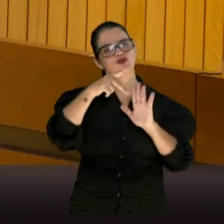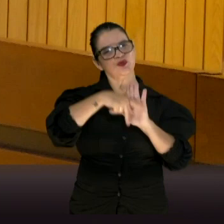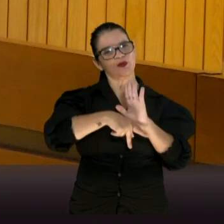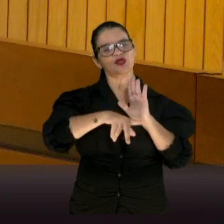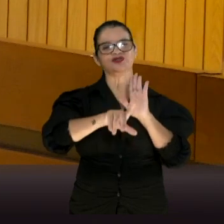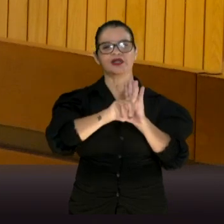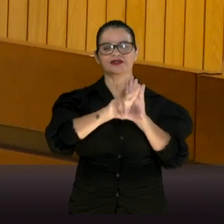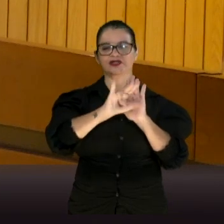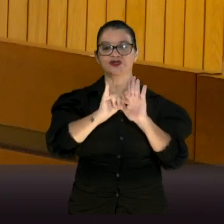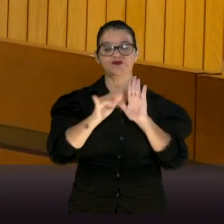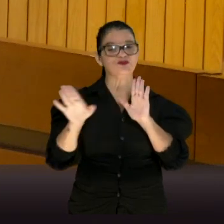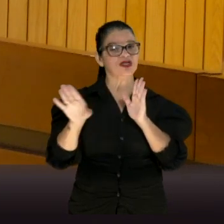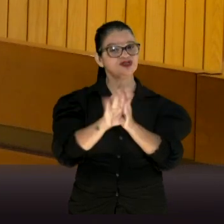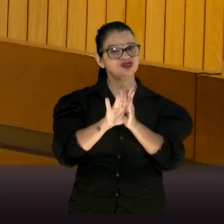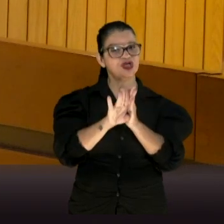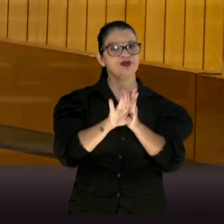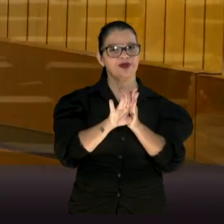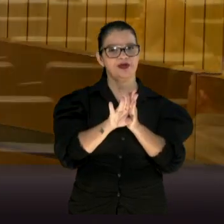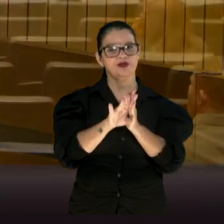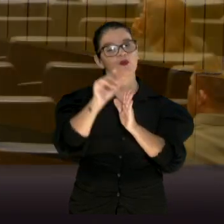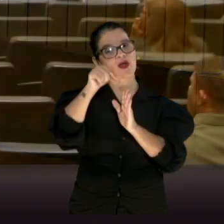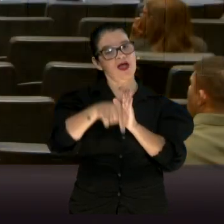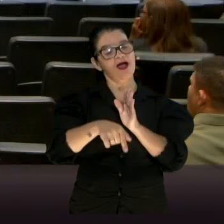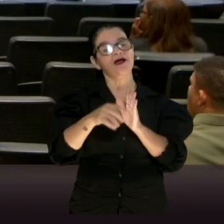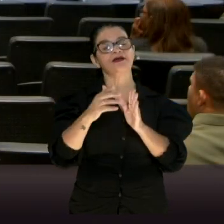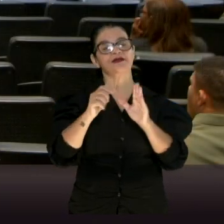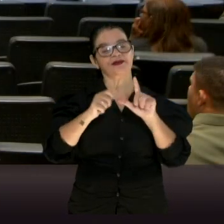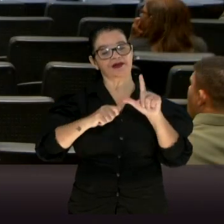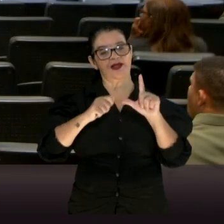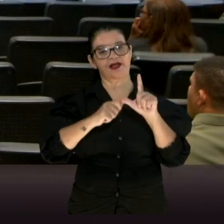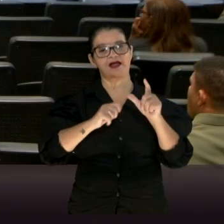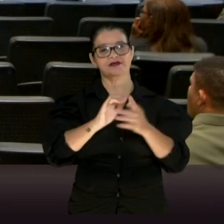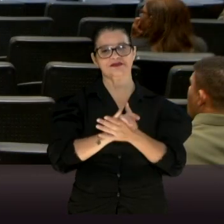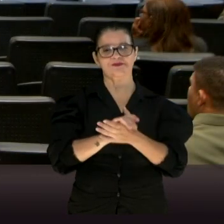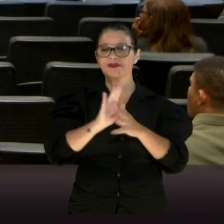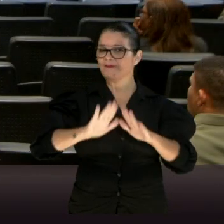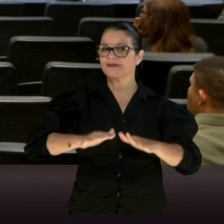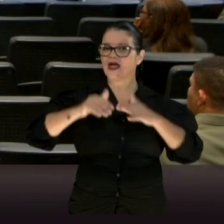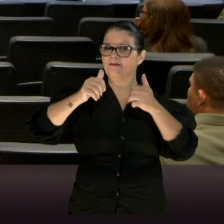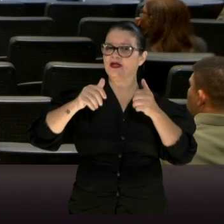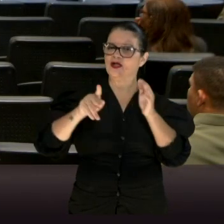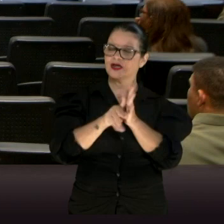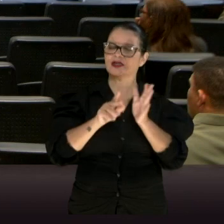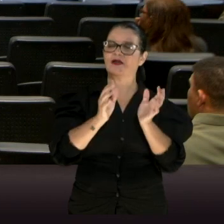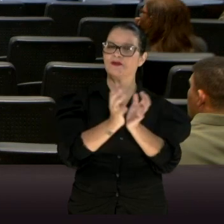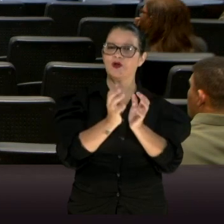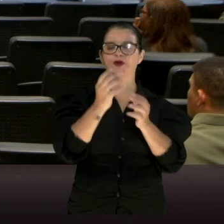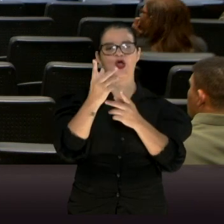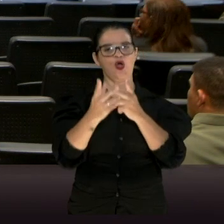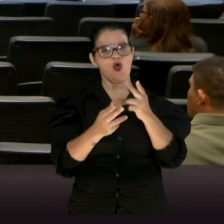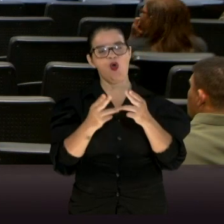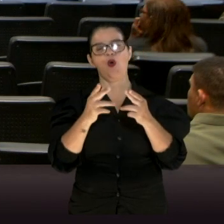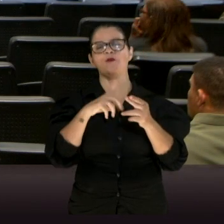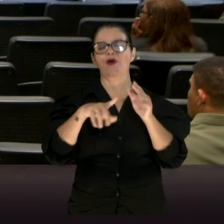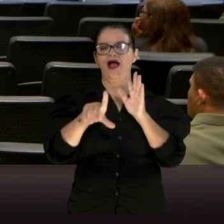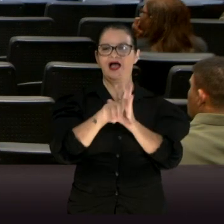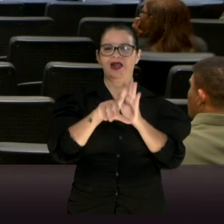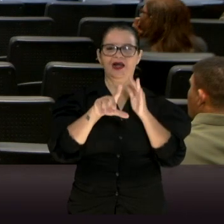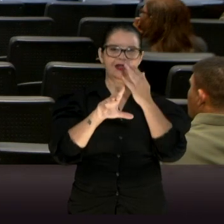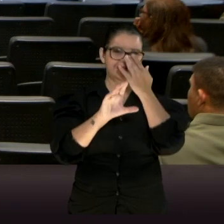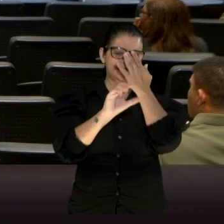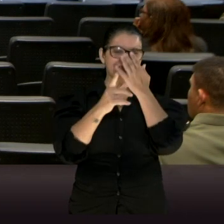leis que estarão chegando aqui na casa, para a melhoria da própria tropa, como a nova lei do